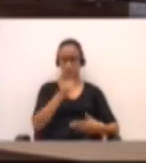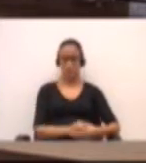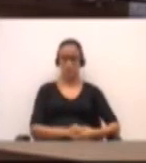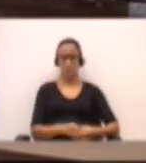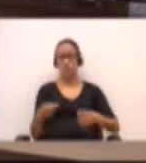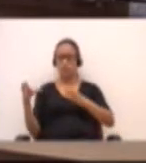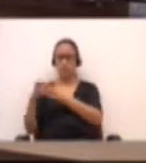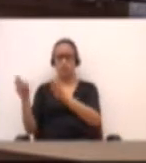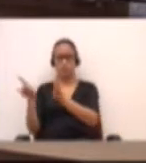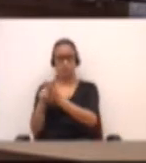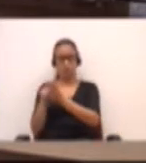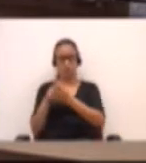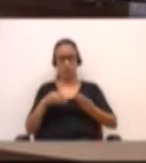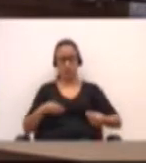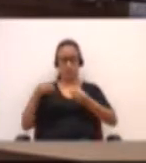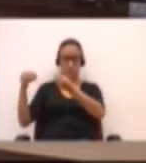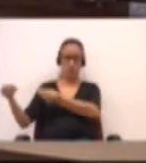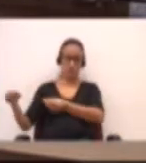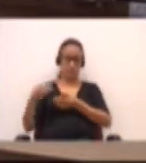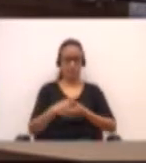Encaminhe-se às comissões.